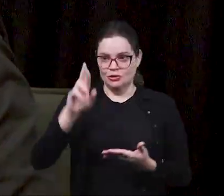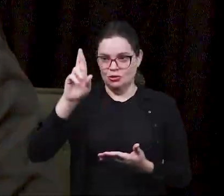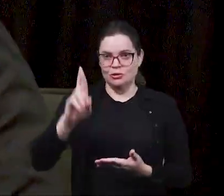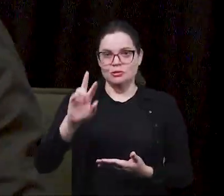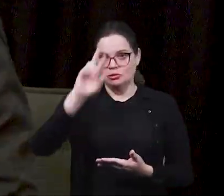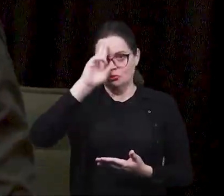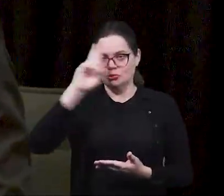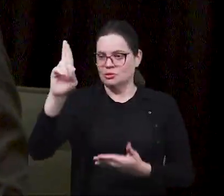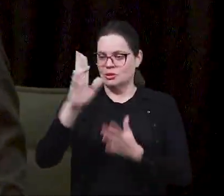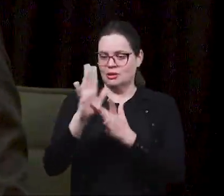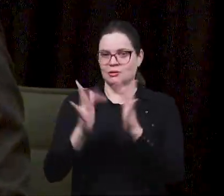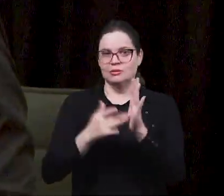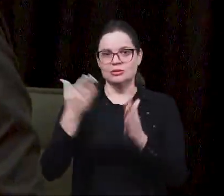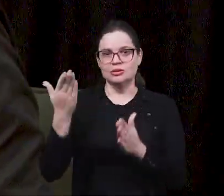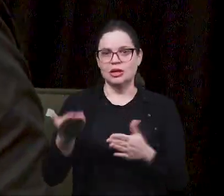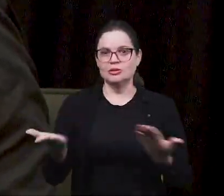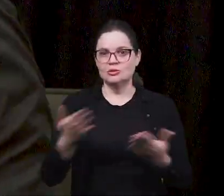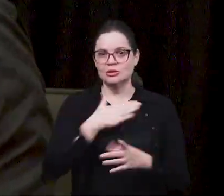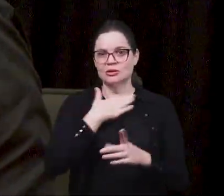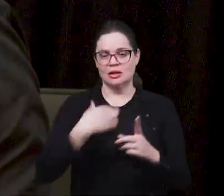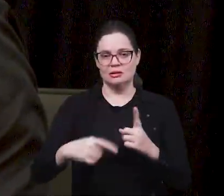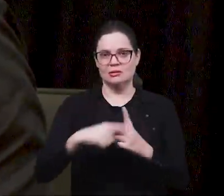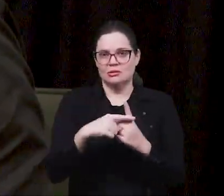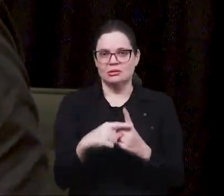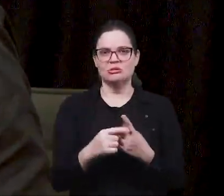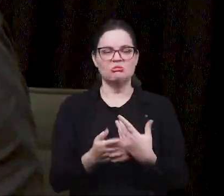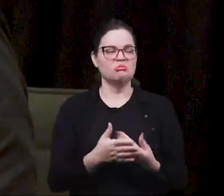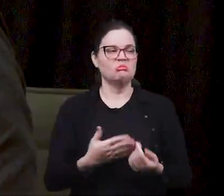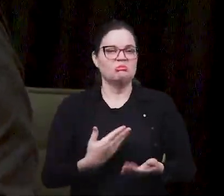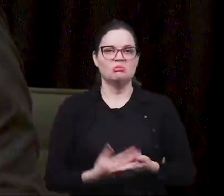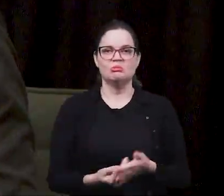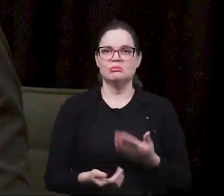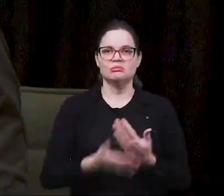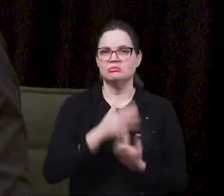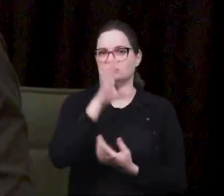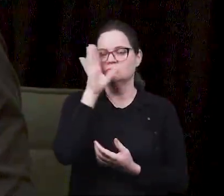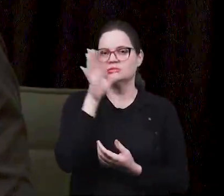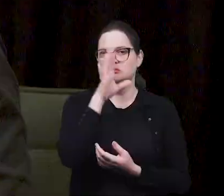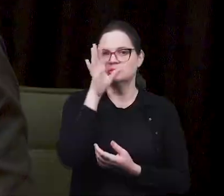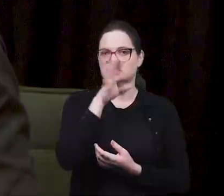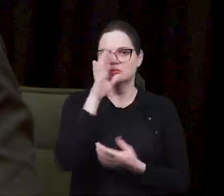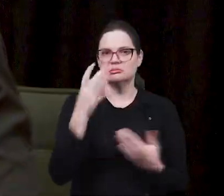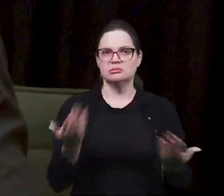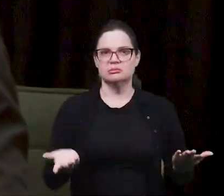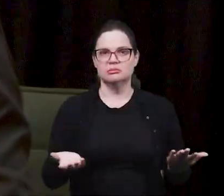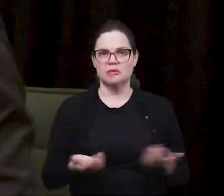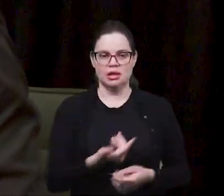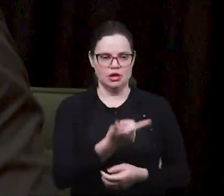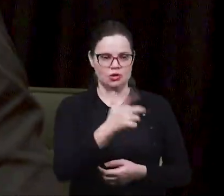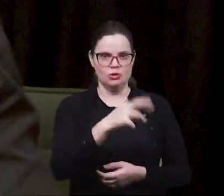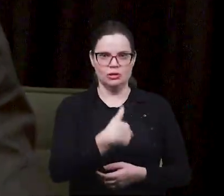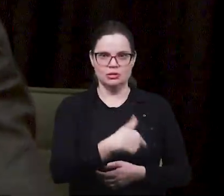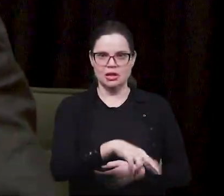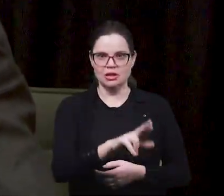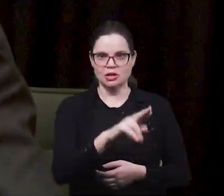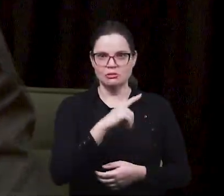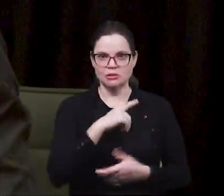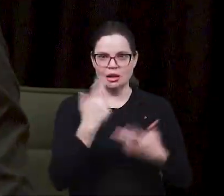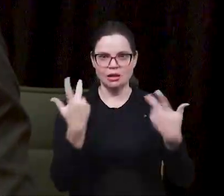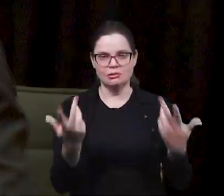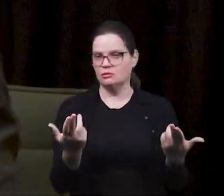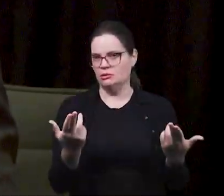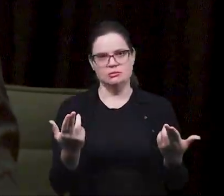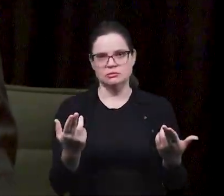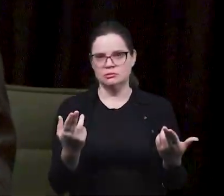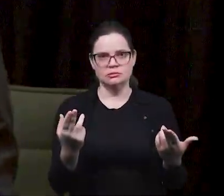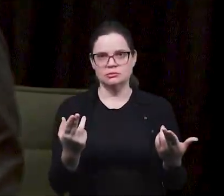banalizada. A figura da cruz hoje em dia é banalizada, coisa que não ocorre em outras religiões. Não estamos dizendo aqui que as outras religiões devam sofrer